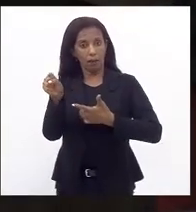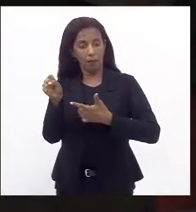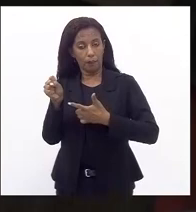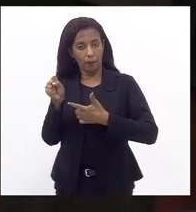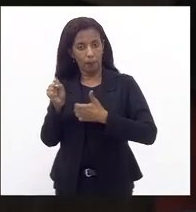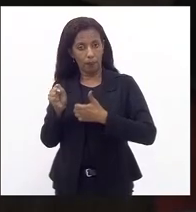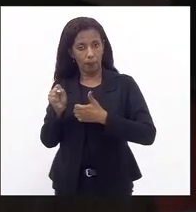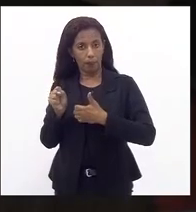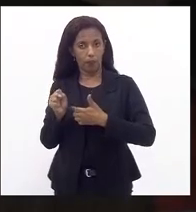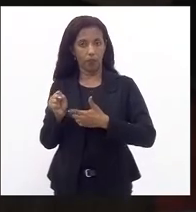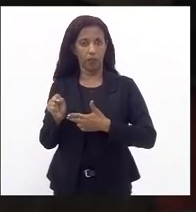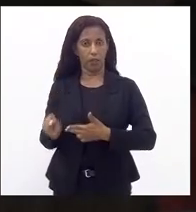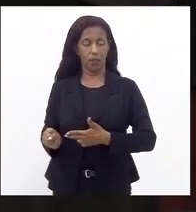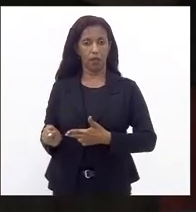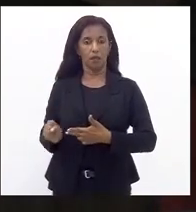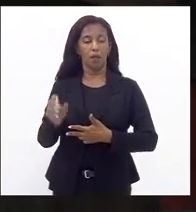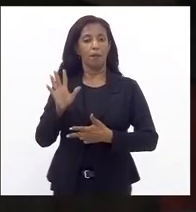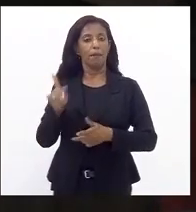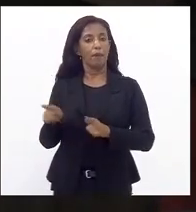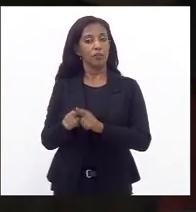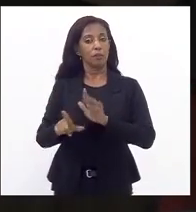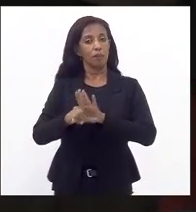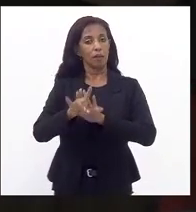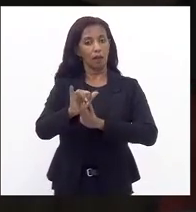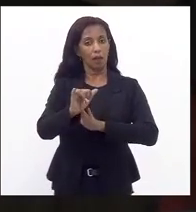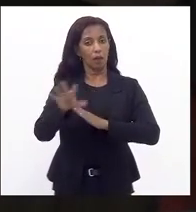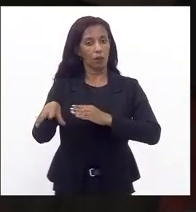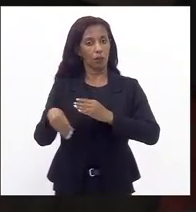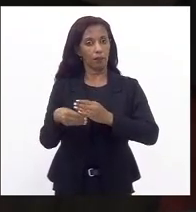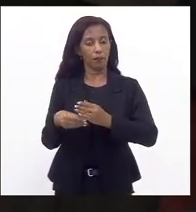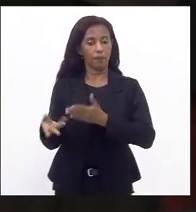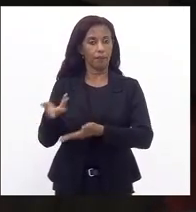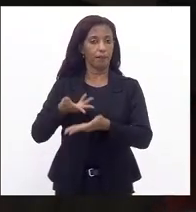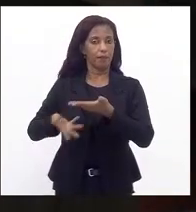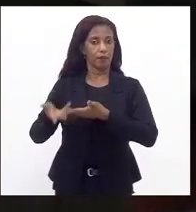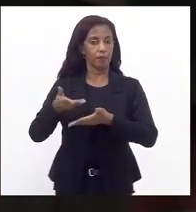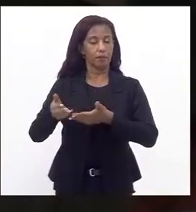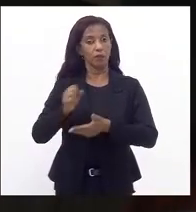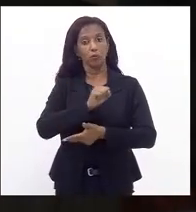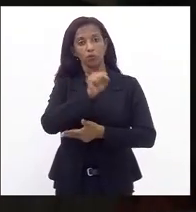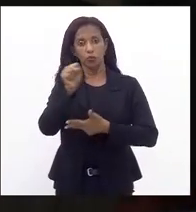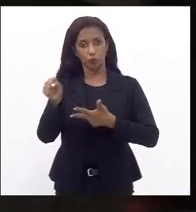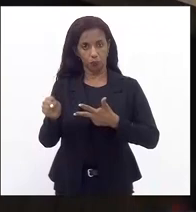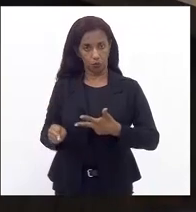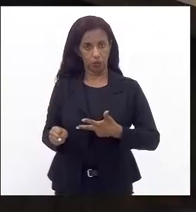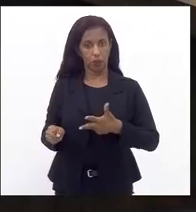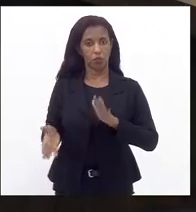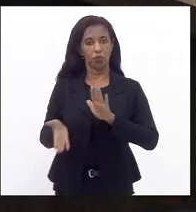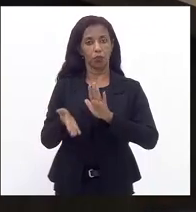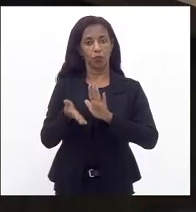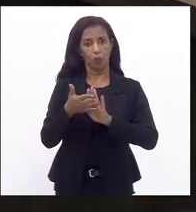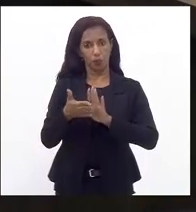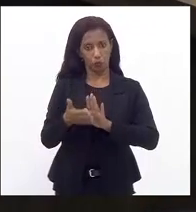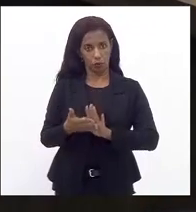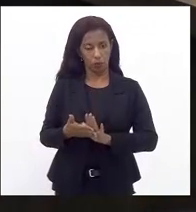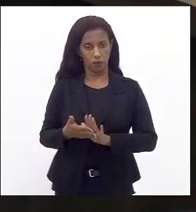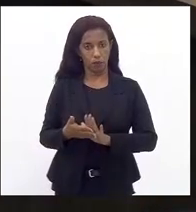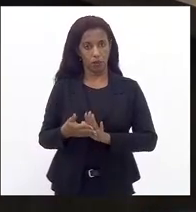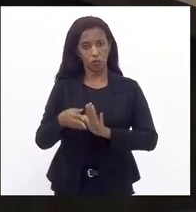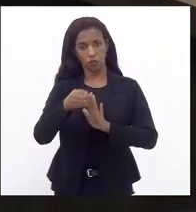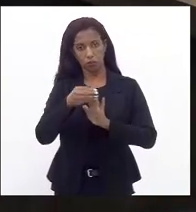sua lei complementar que define a participação dos poderes proporcionalmente